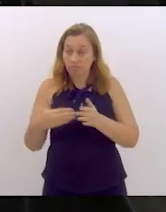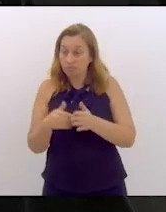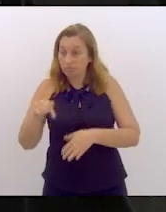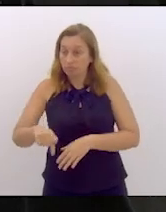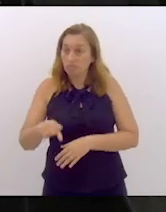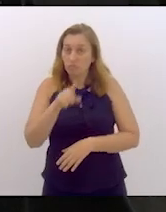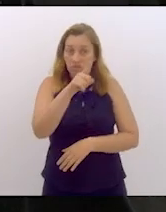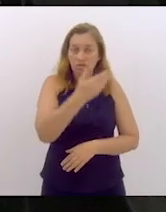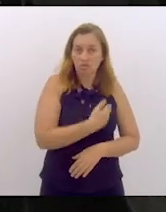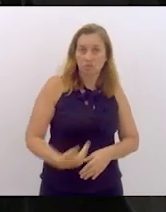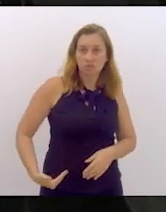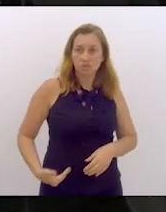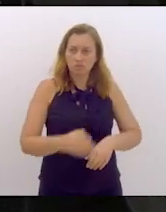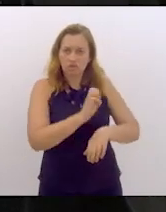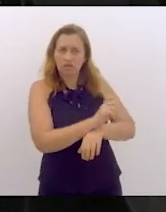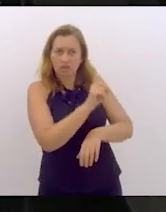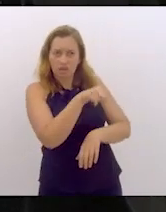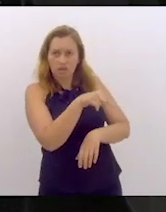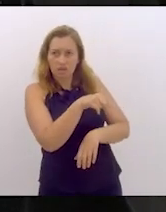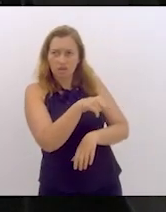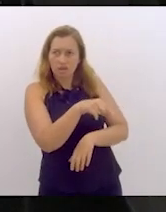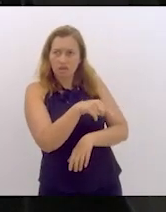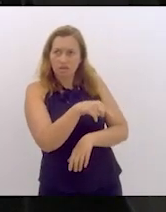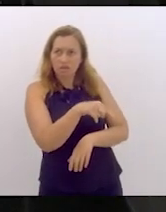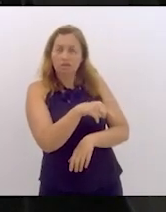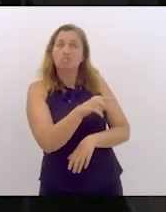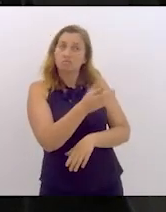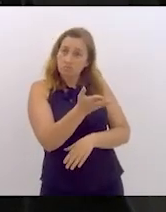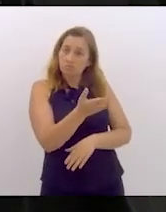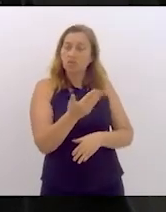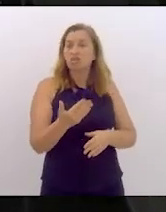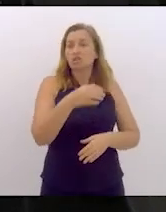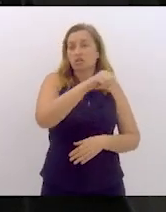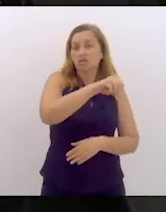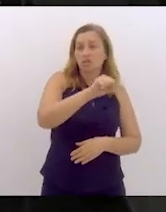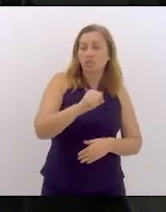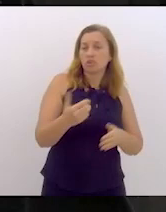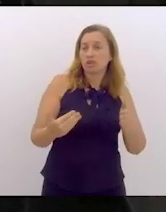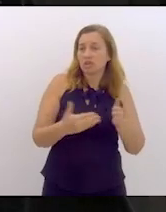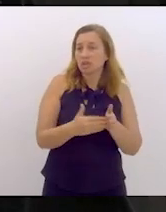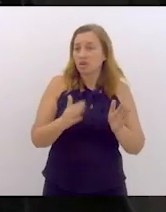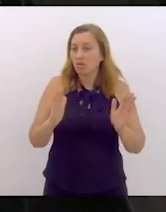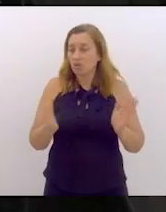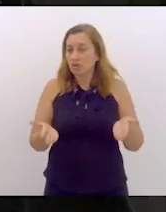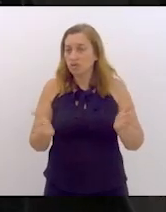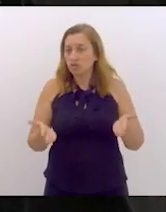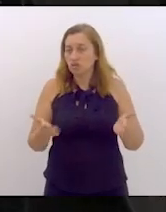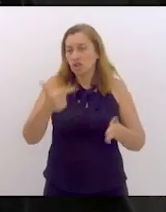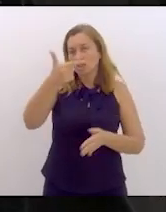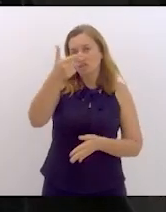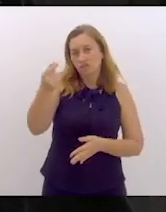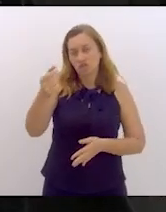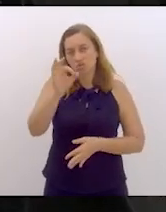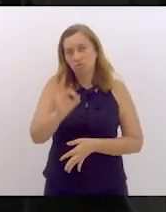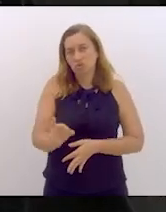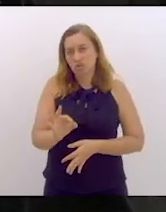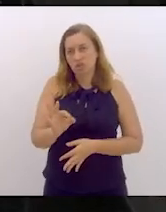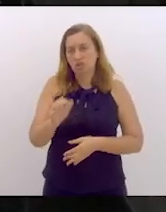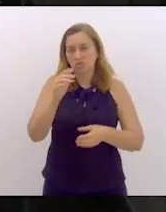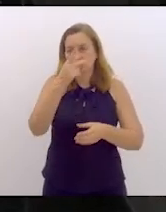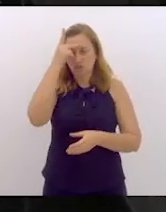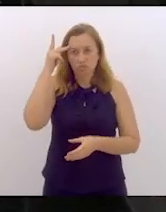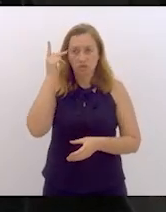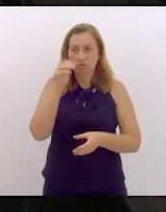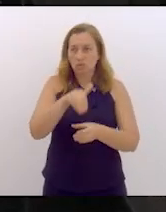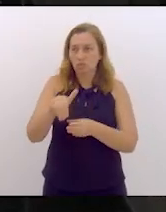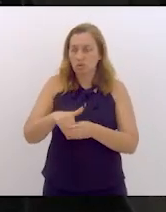o candidato a Governador do Estado não é pois é de 98 para cá em média Vinte por cento dos eleitores